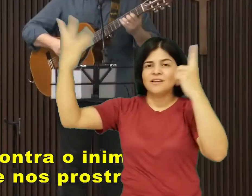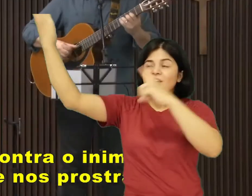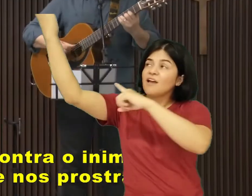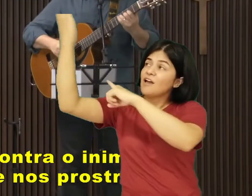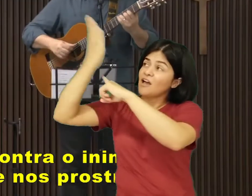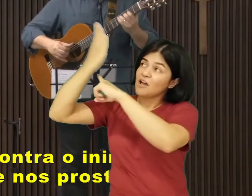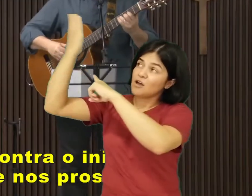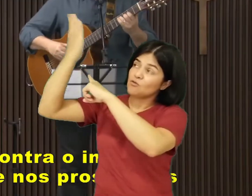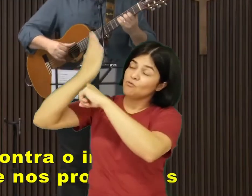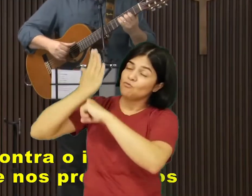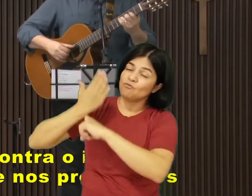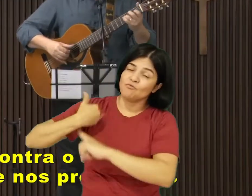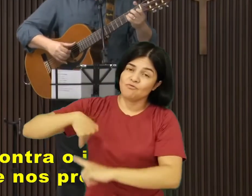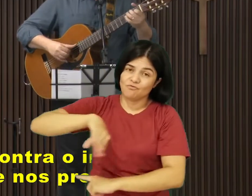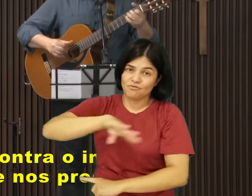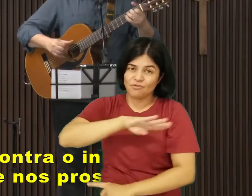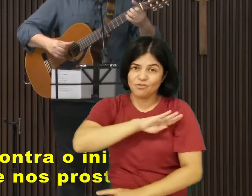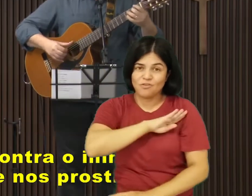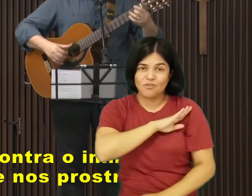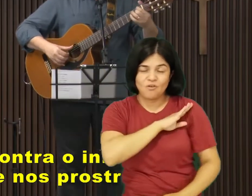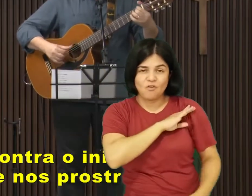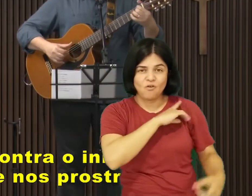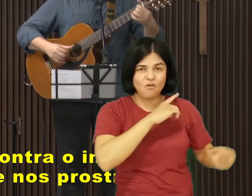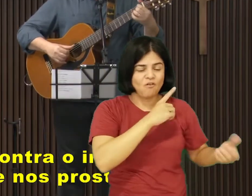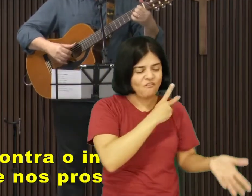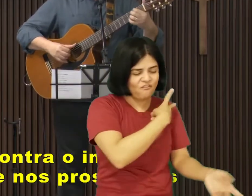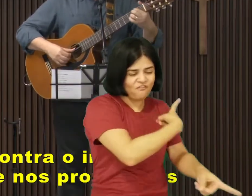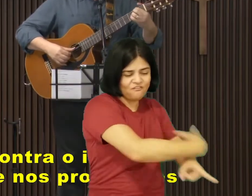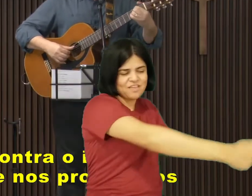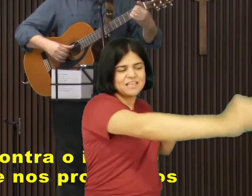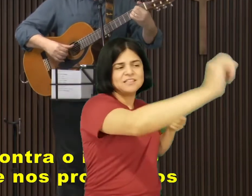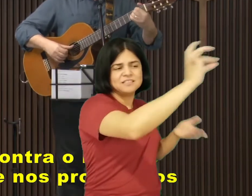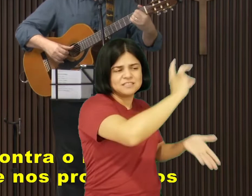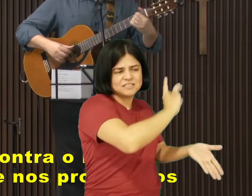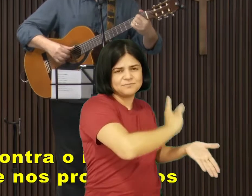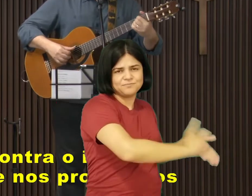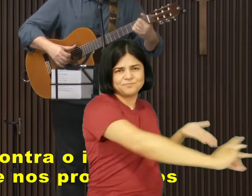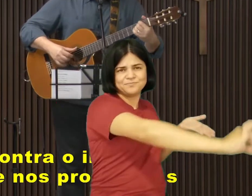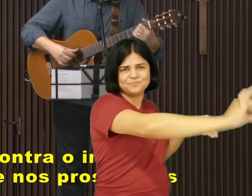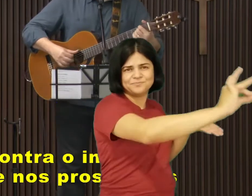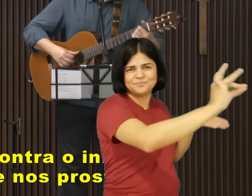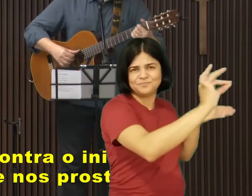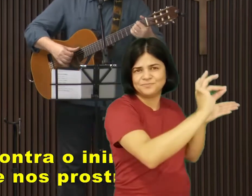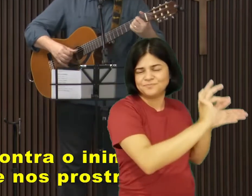e que nos ajuda contra o inimigo.